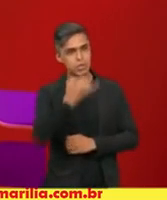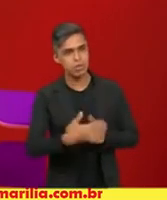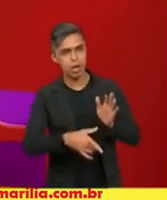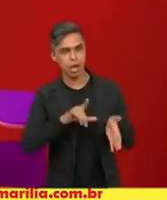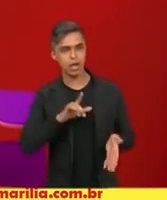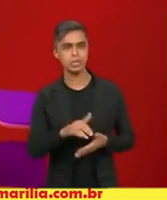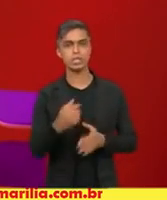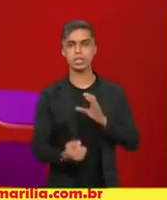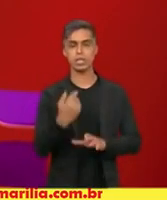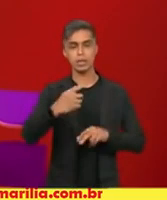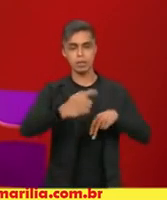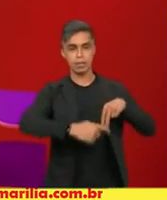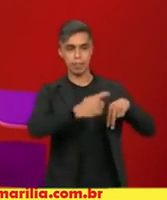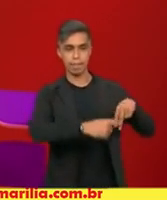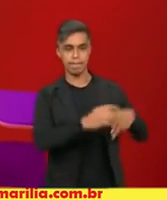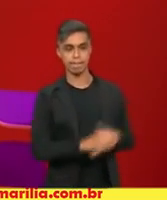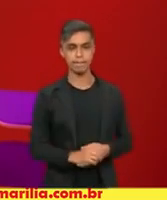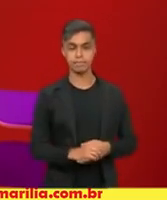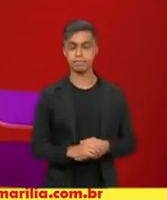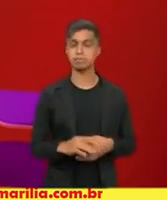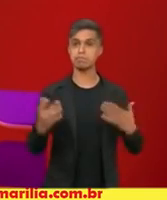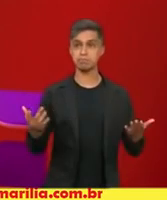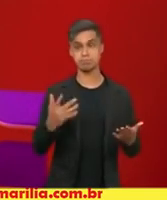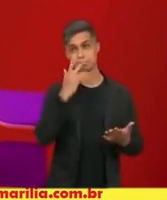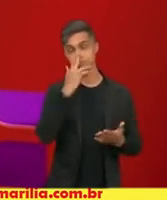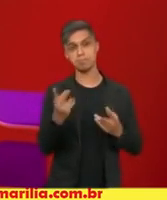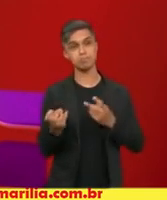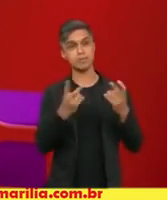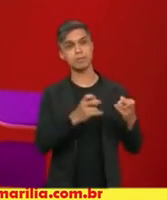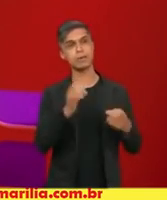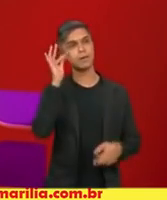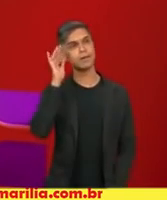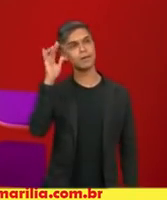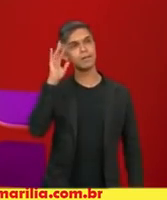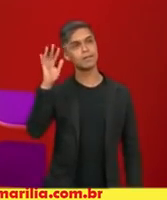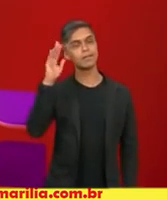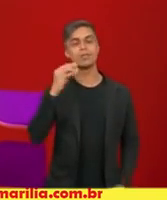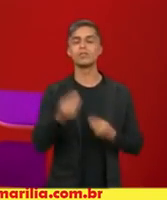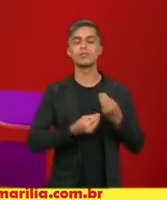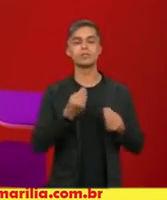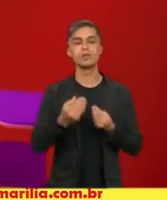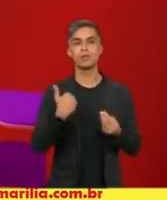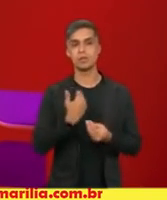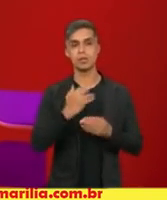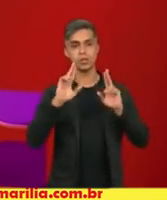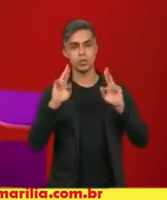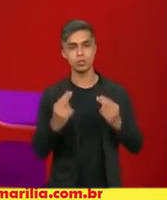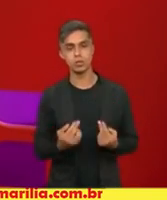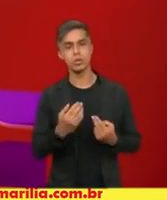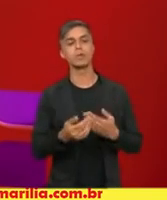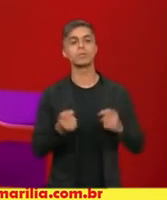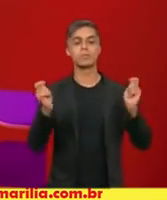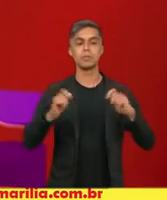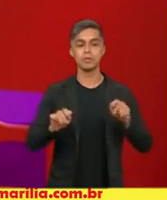cria esses personagens. No fundo, talvez seja uma percepção quase que filosófica sobre o que nós, homens e mulheres, podemos